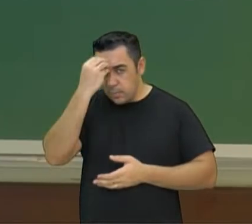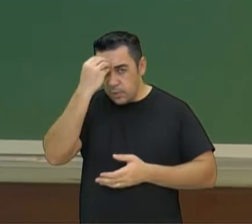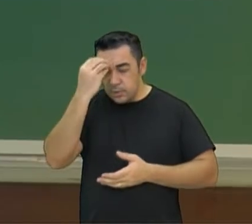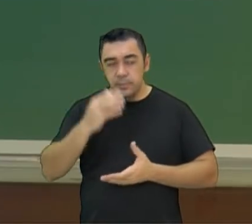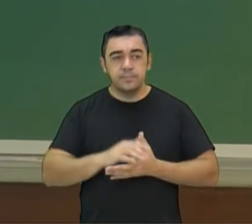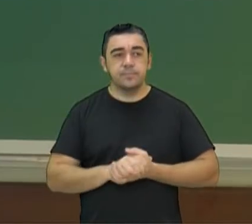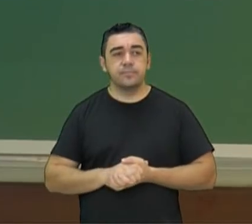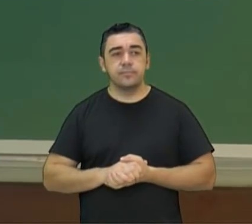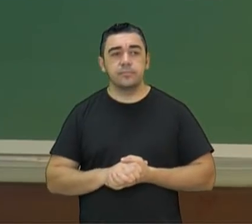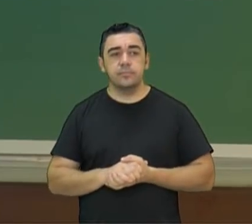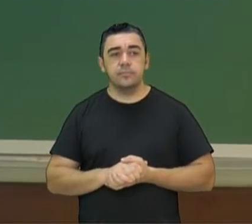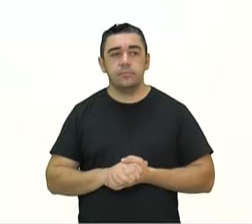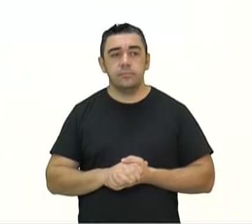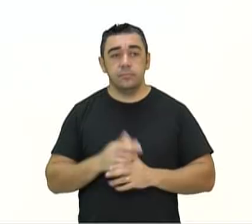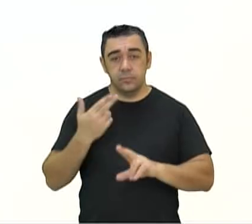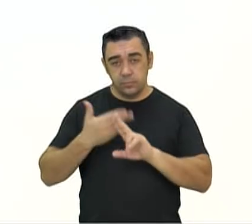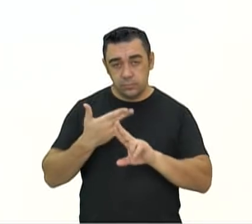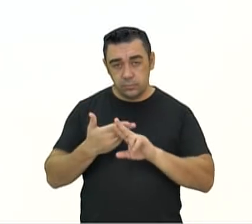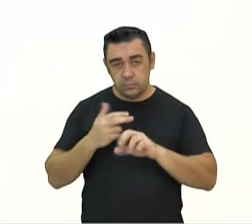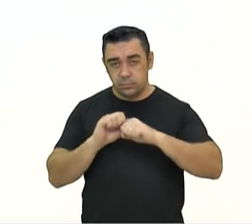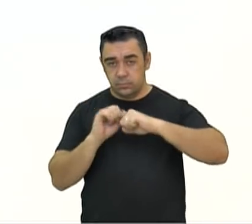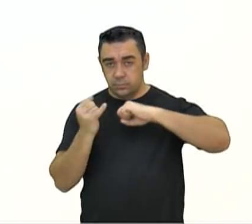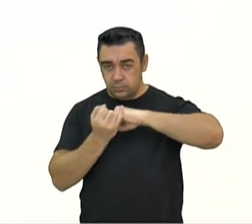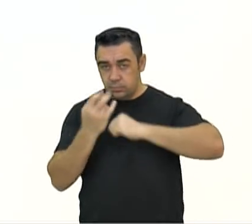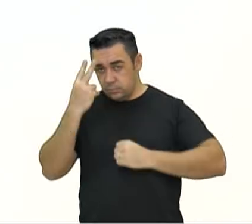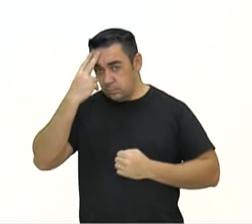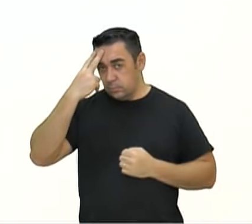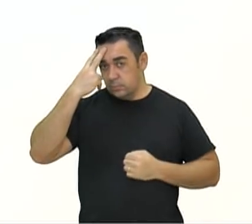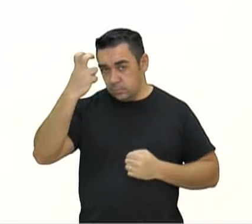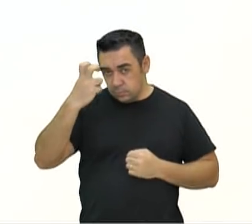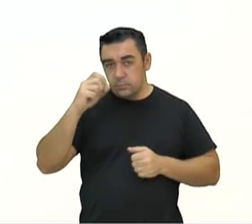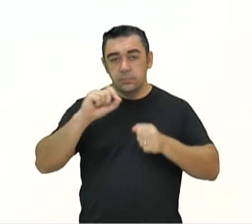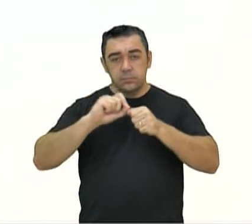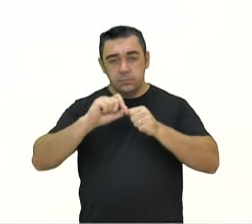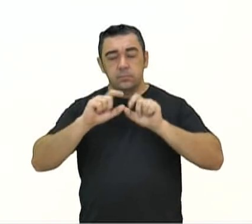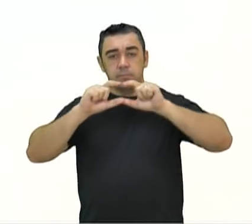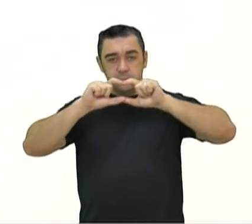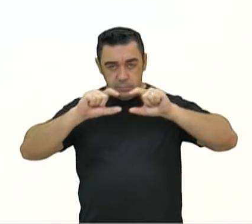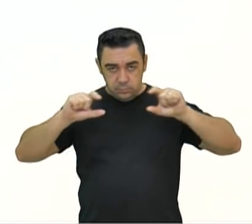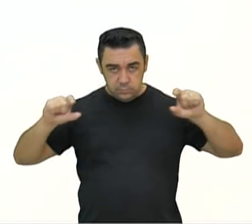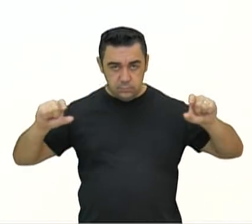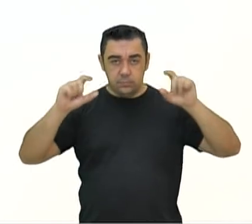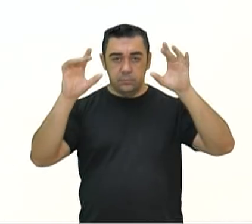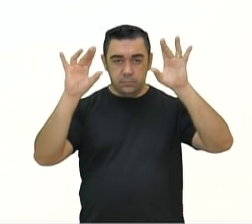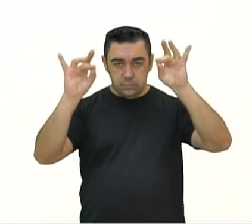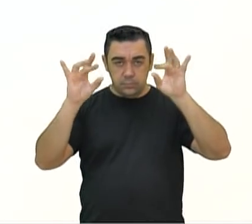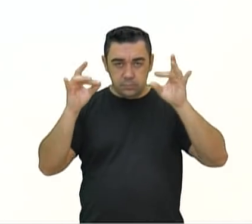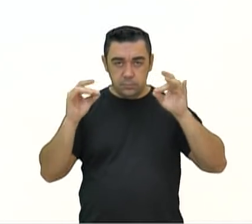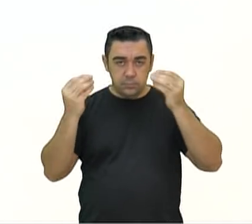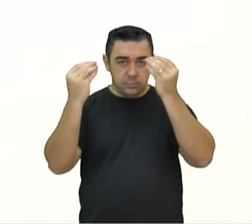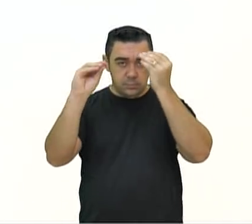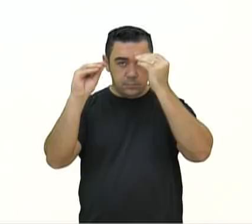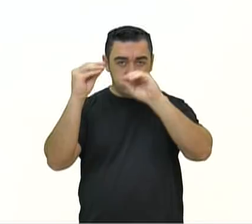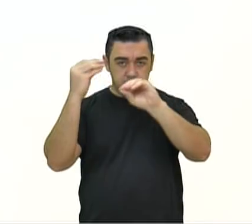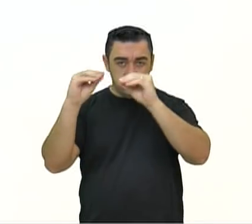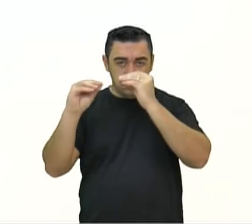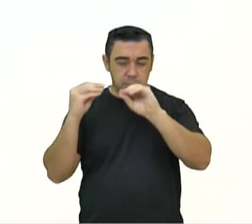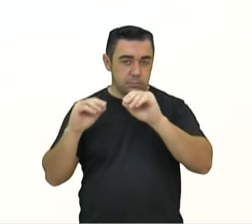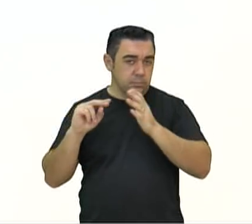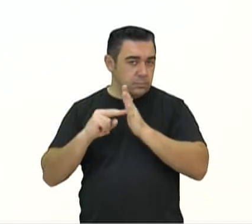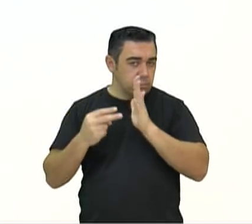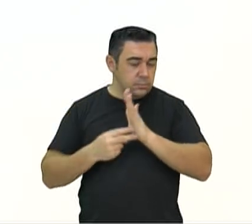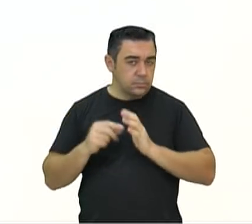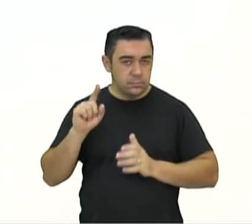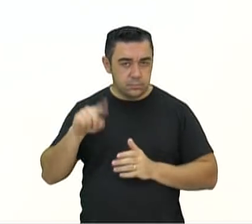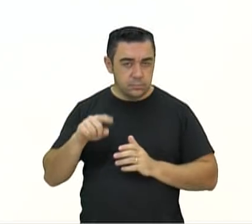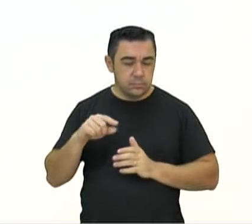memorizar aí. Use o adjetivo inteligente e elabore uma frase para cada situação que exemplifique o grau dos